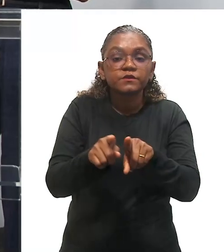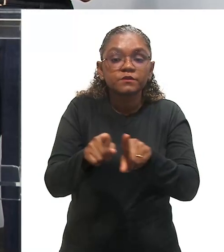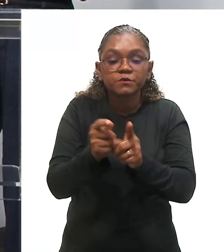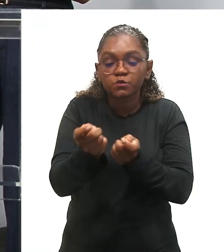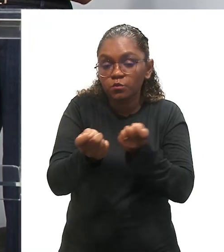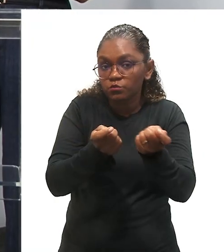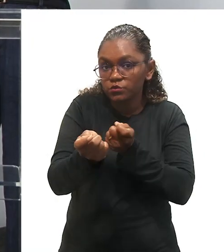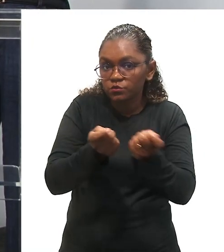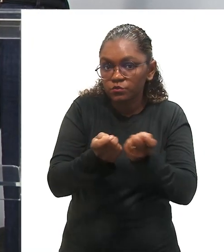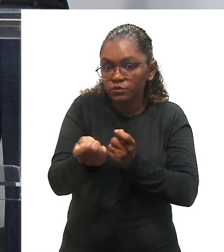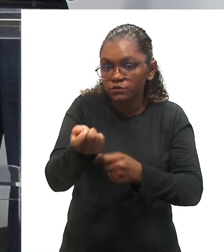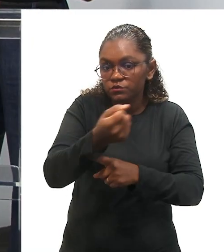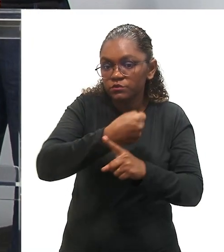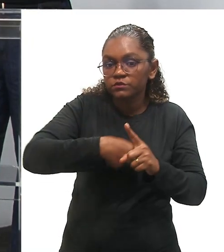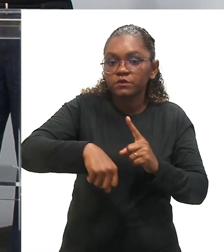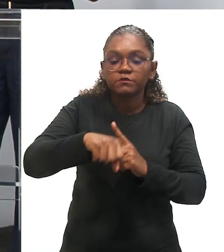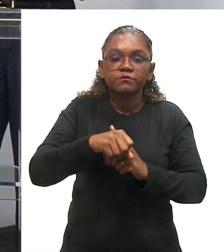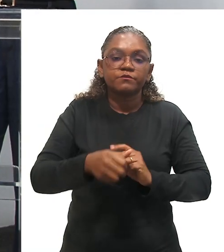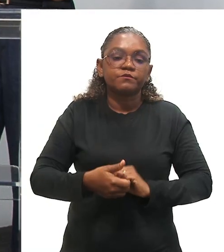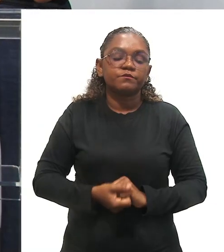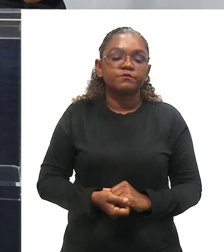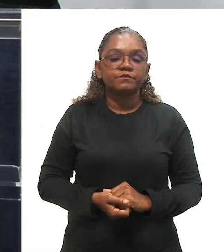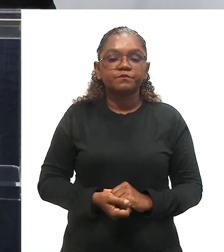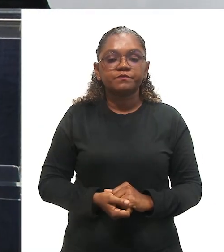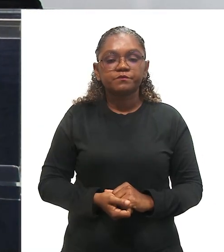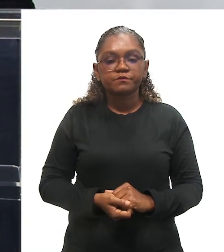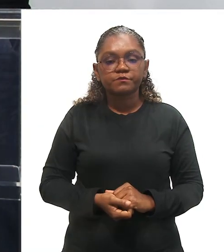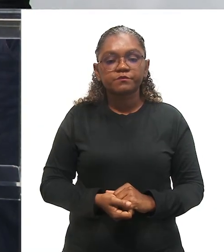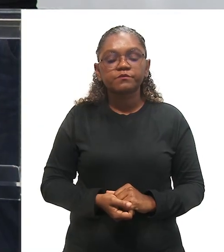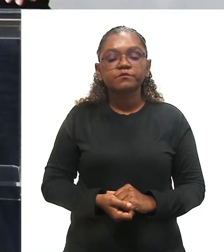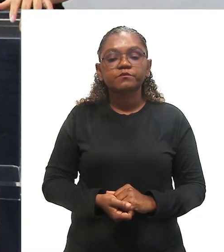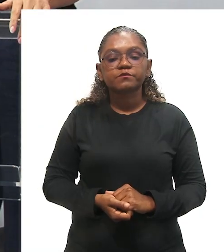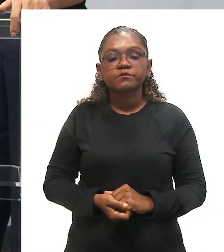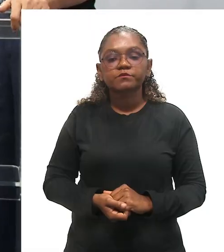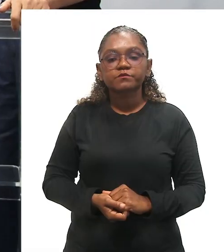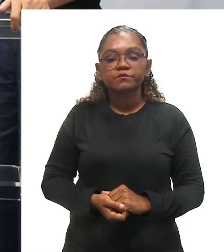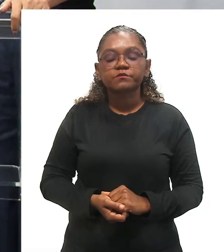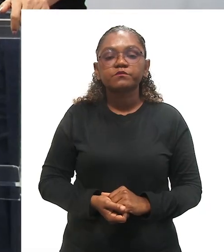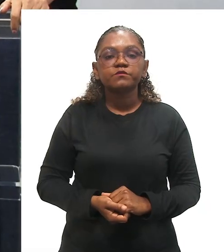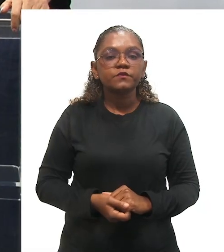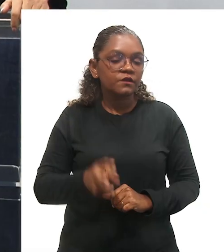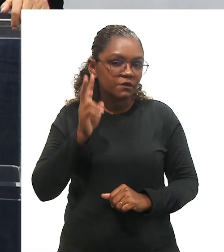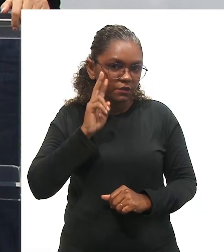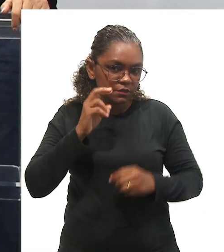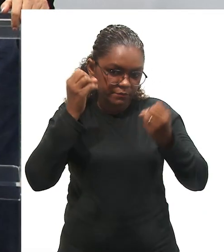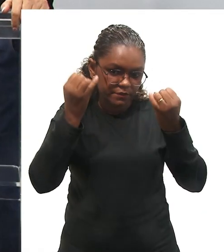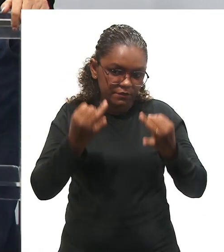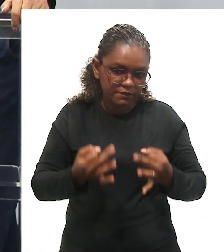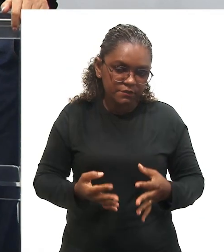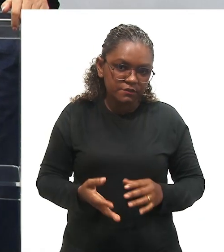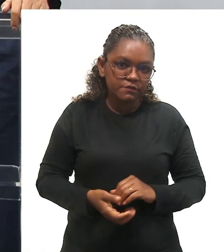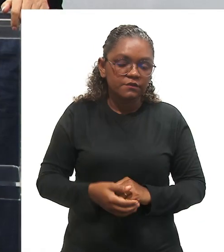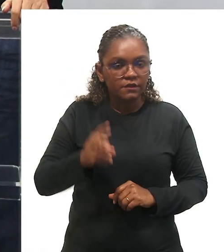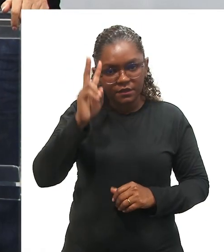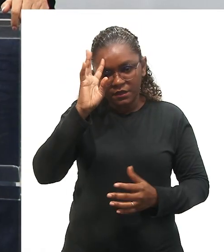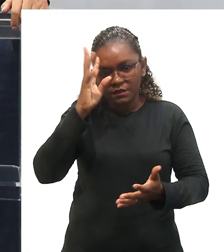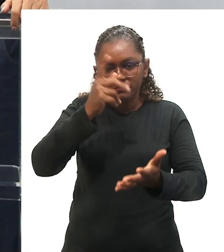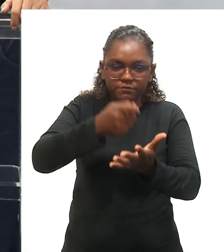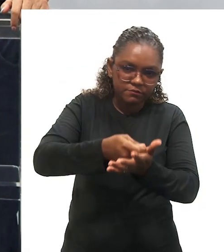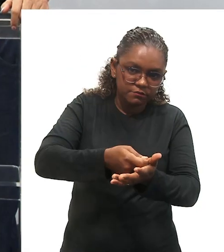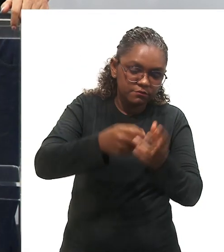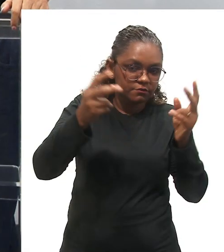Estou repetindo, mas isso vai ajudar para gravar. Veja, que eu já falei para vocês, a tomada de